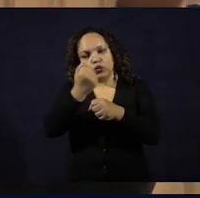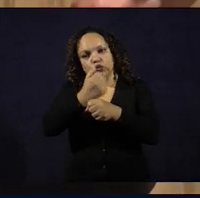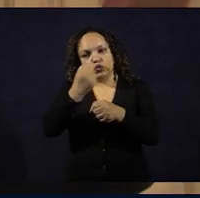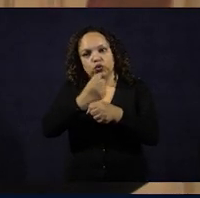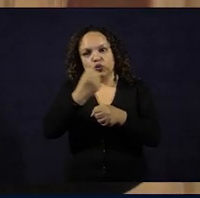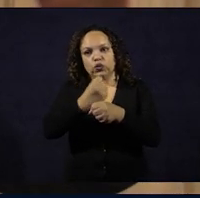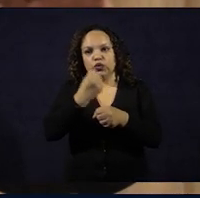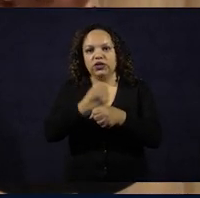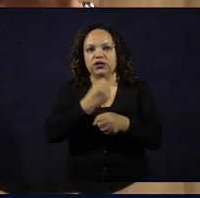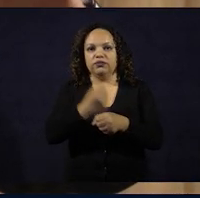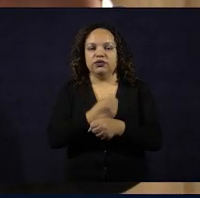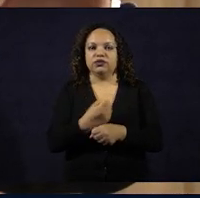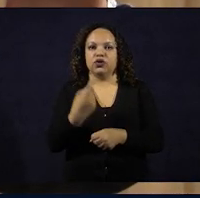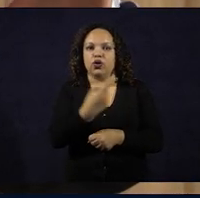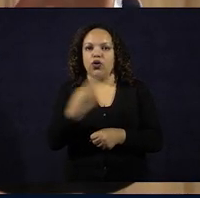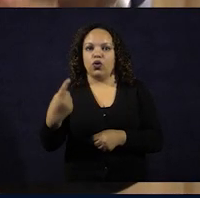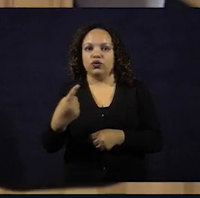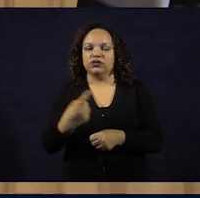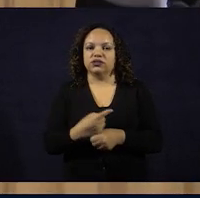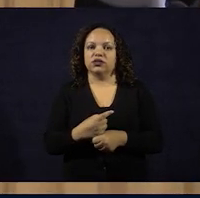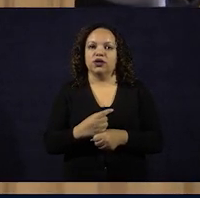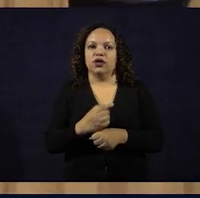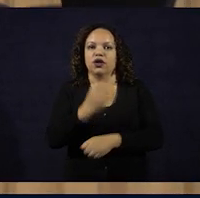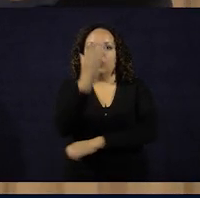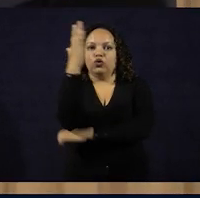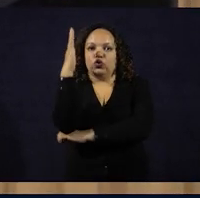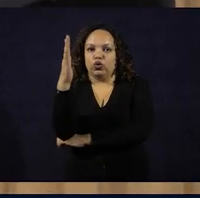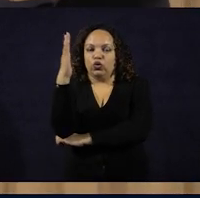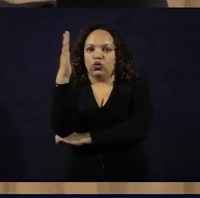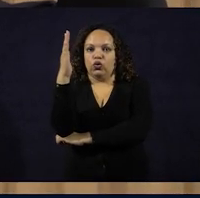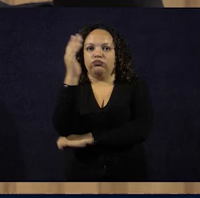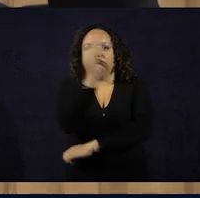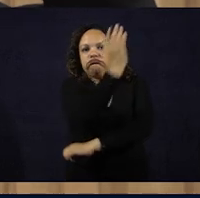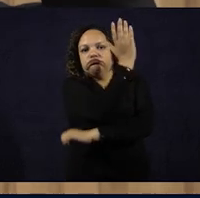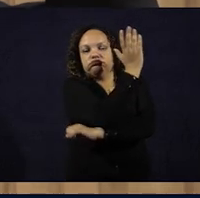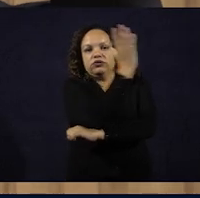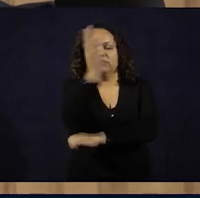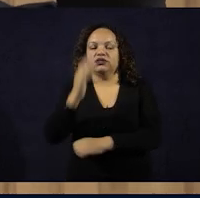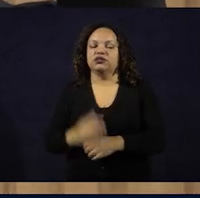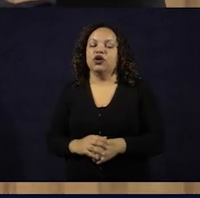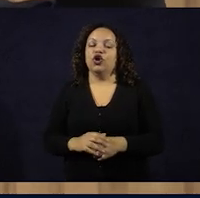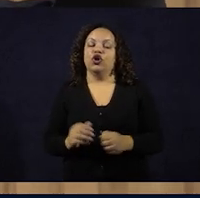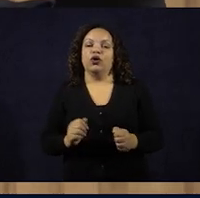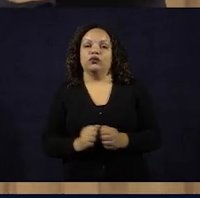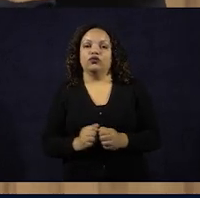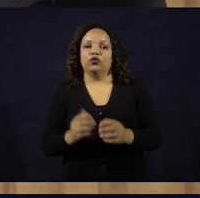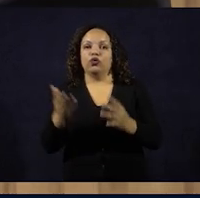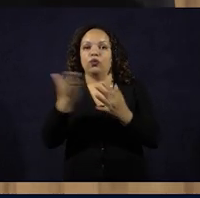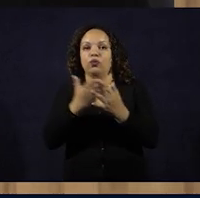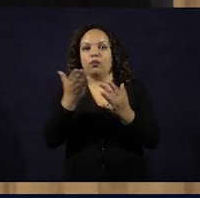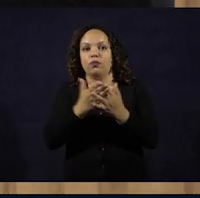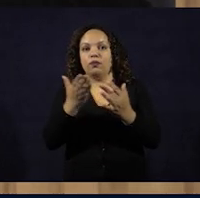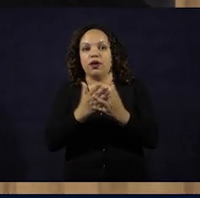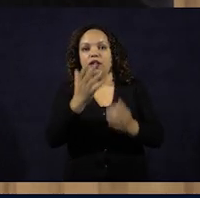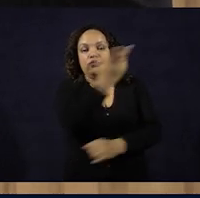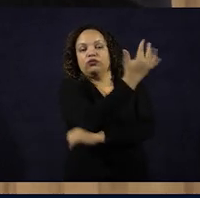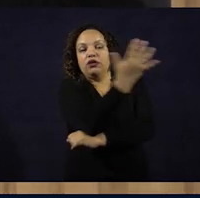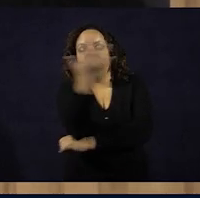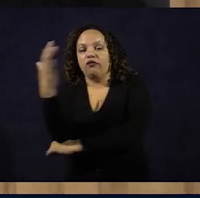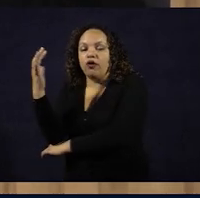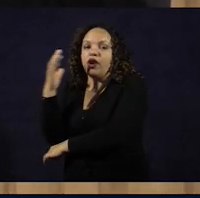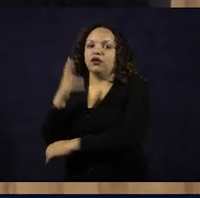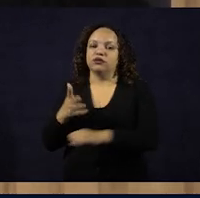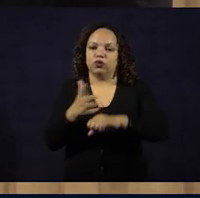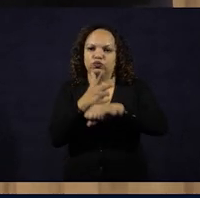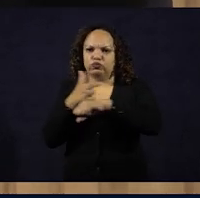11 11 Torres no meio do da floresta lá e com câmeras